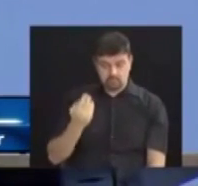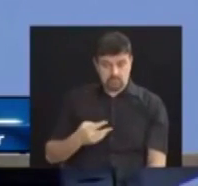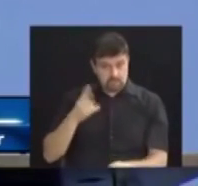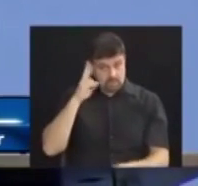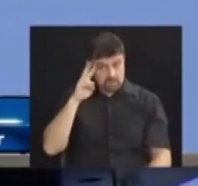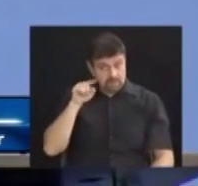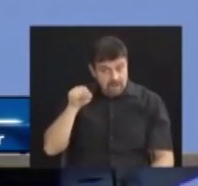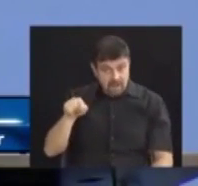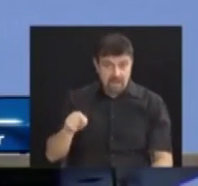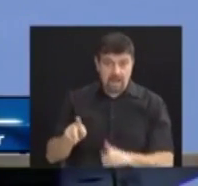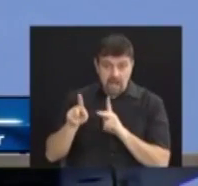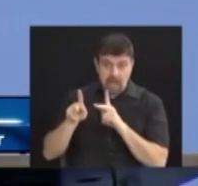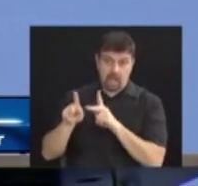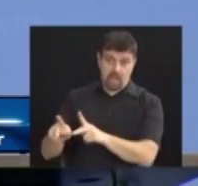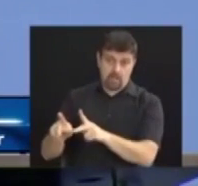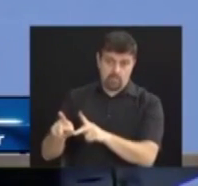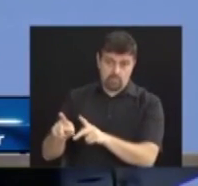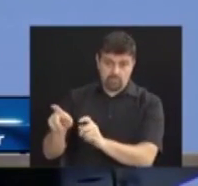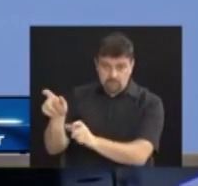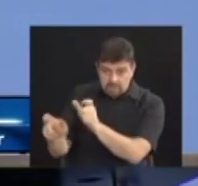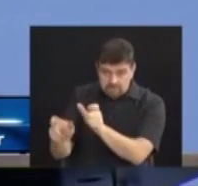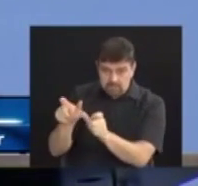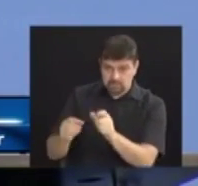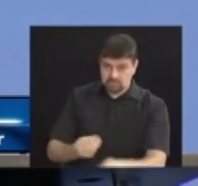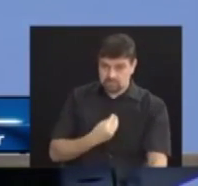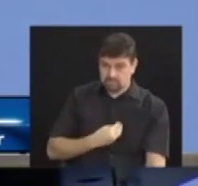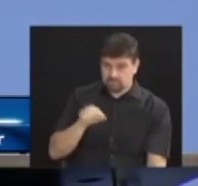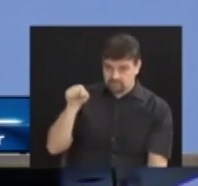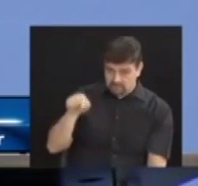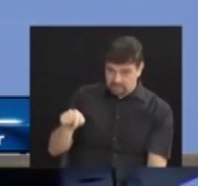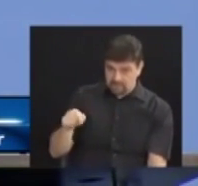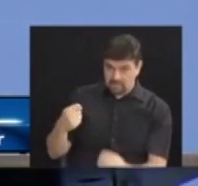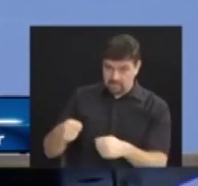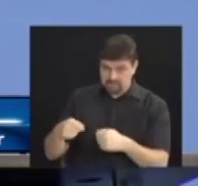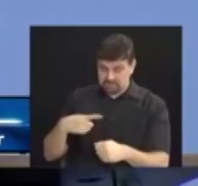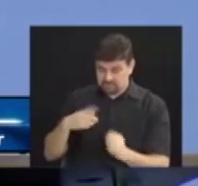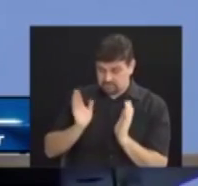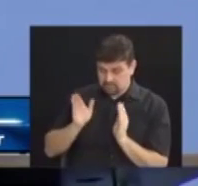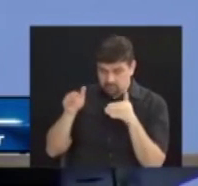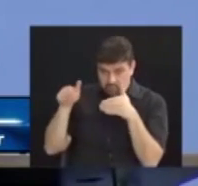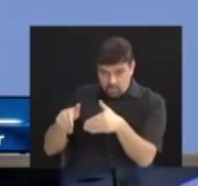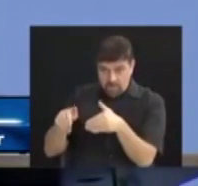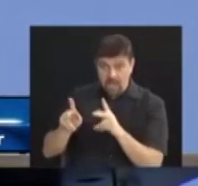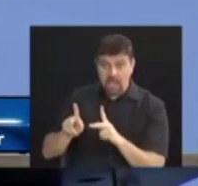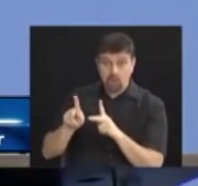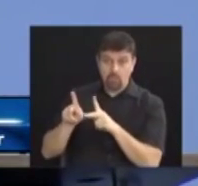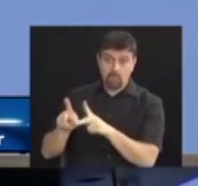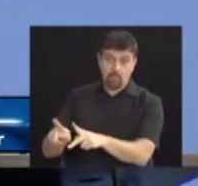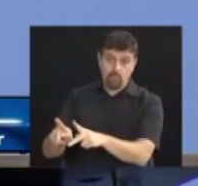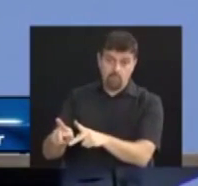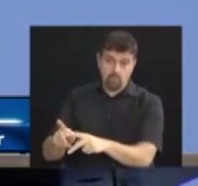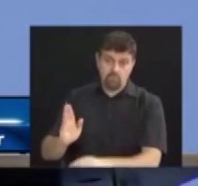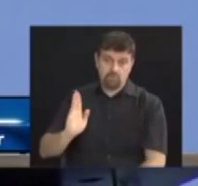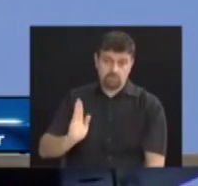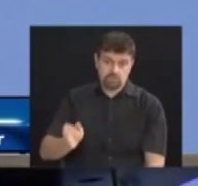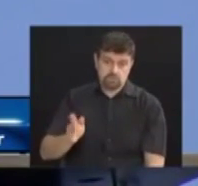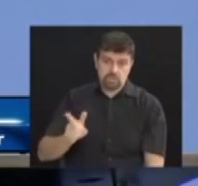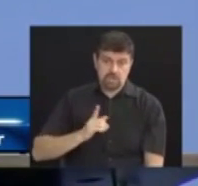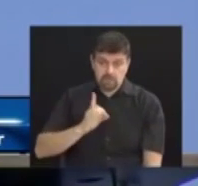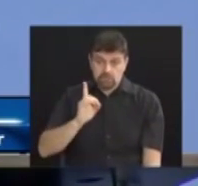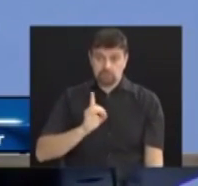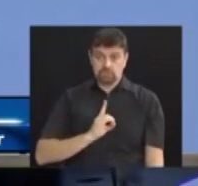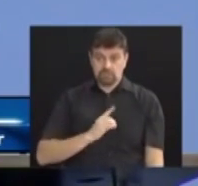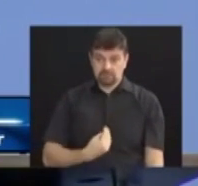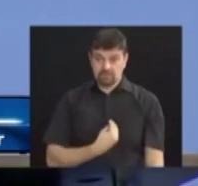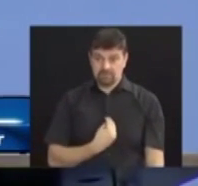população precisa ser considerada, tem que ser pensada como uma população que já ganhou o direito